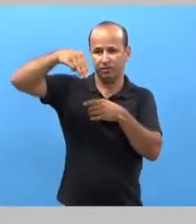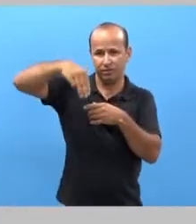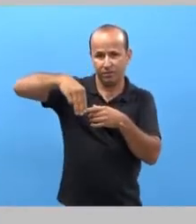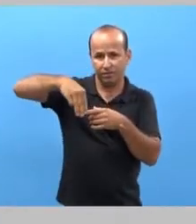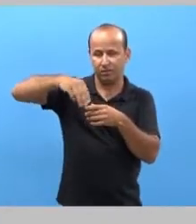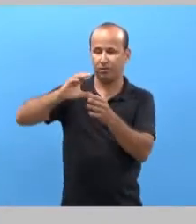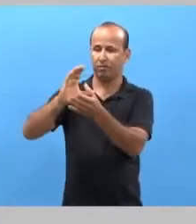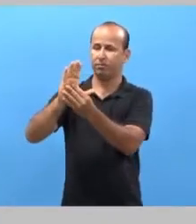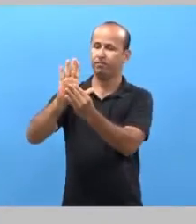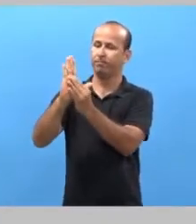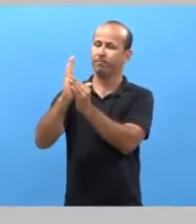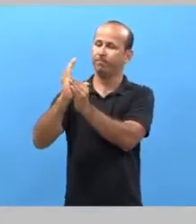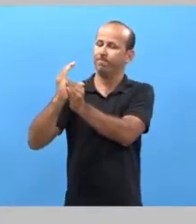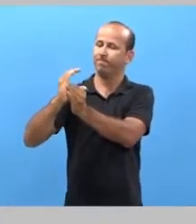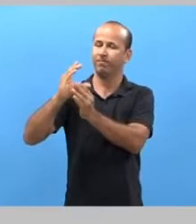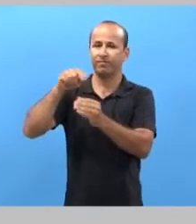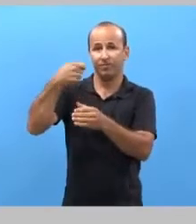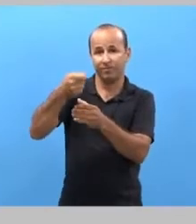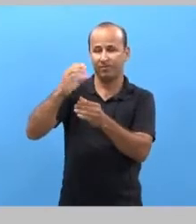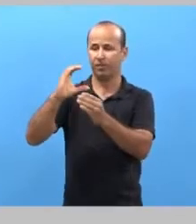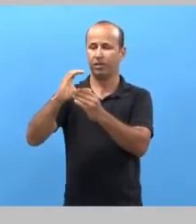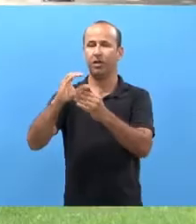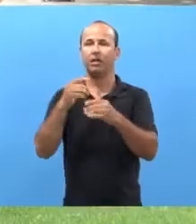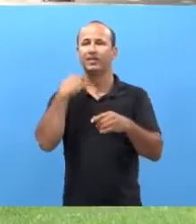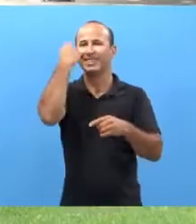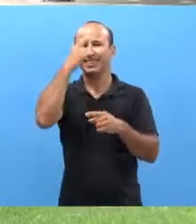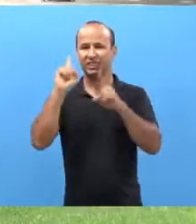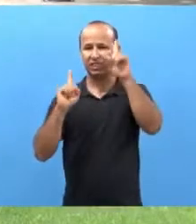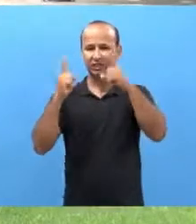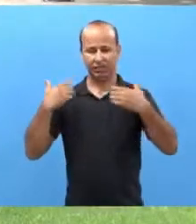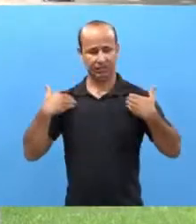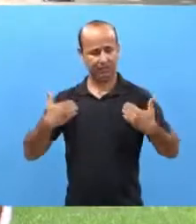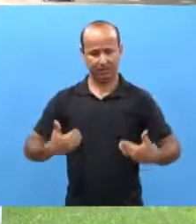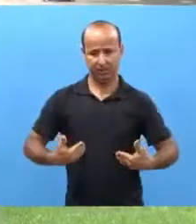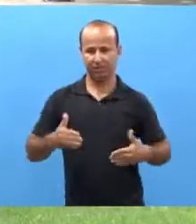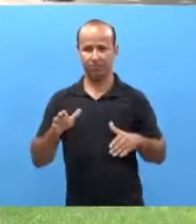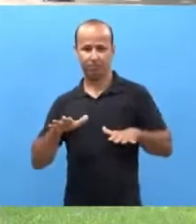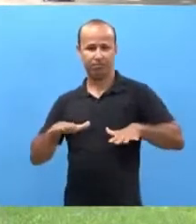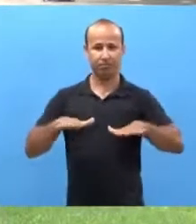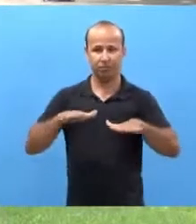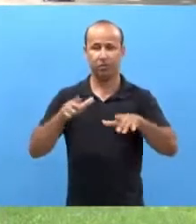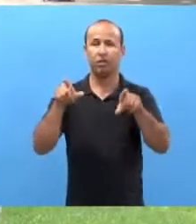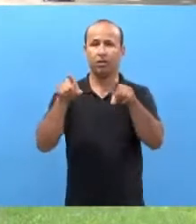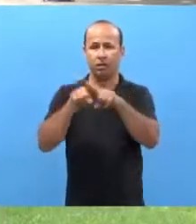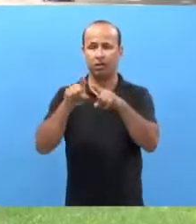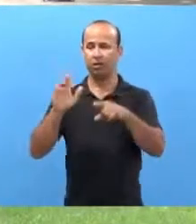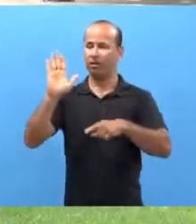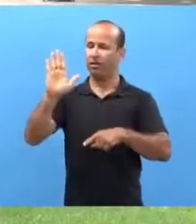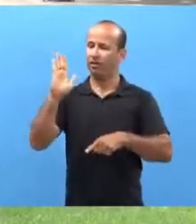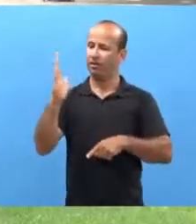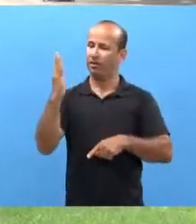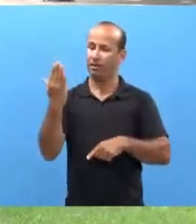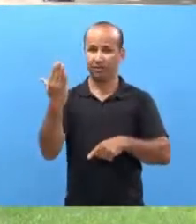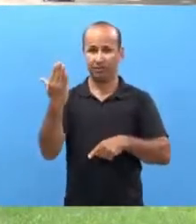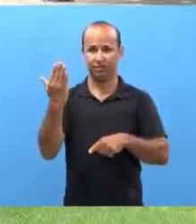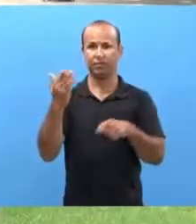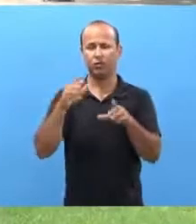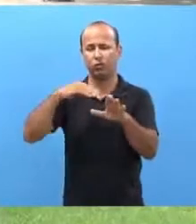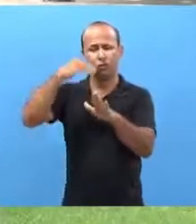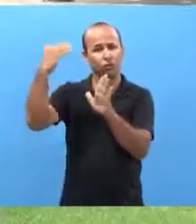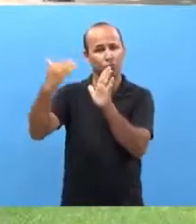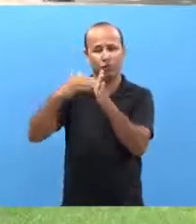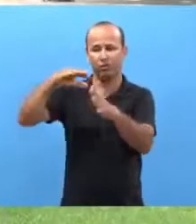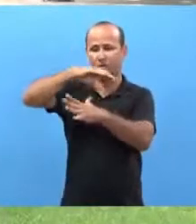mãos, a sua configuração, o formato que a mão toma para fazer o sinal, a expressão não manual, a expressão facial, corporal, a